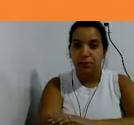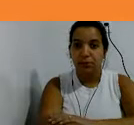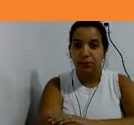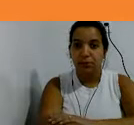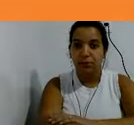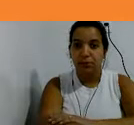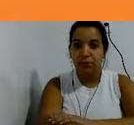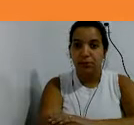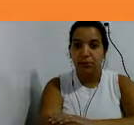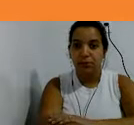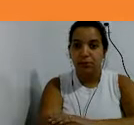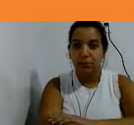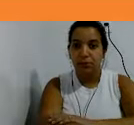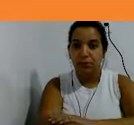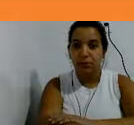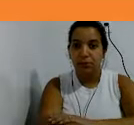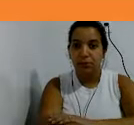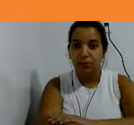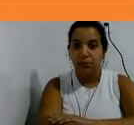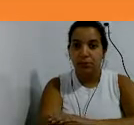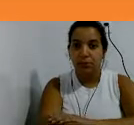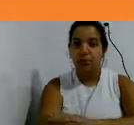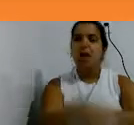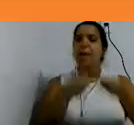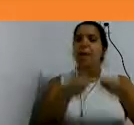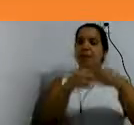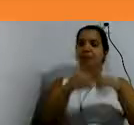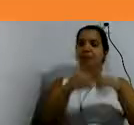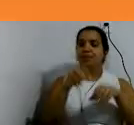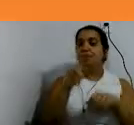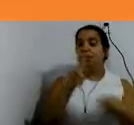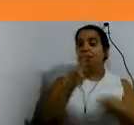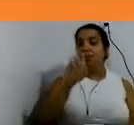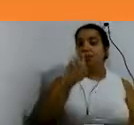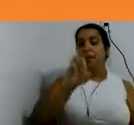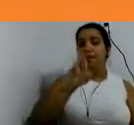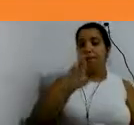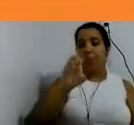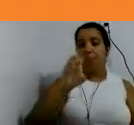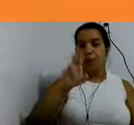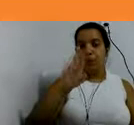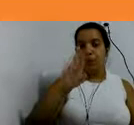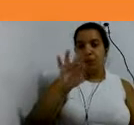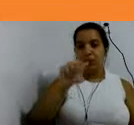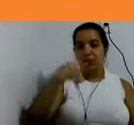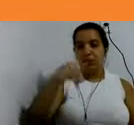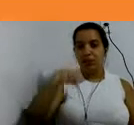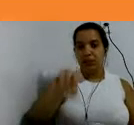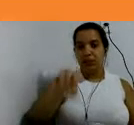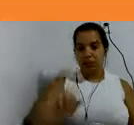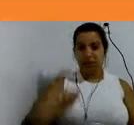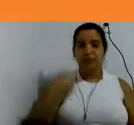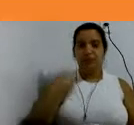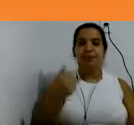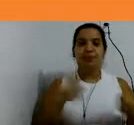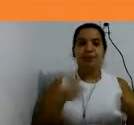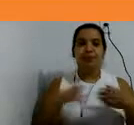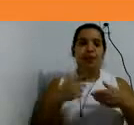Úlcera é uma lesão percutânea, né, não? É isso? Exatamente. É uma necrose de superfície.